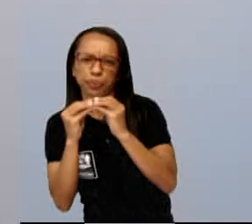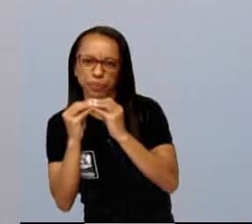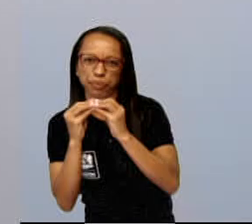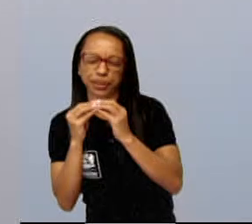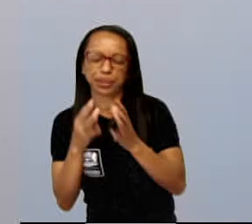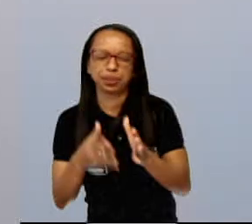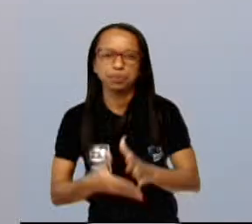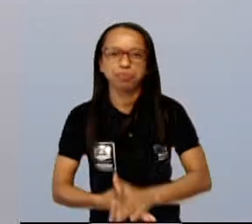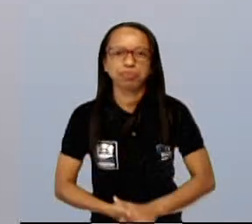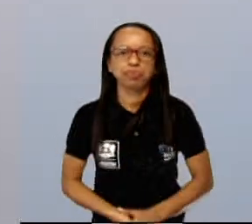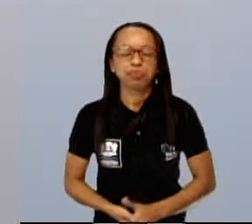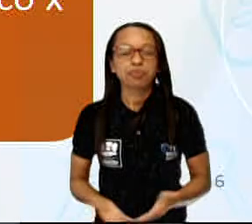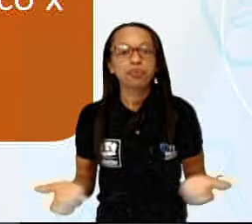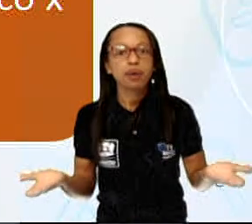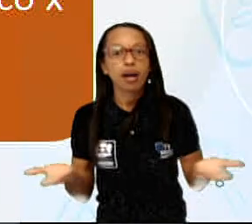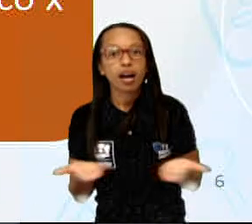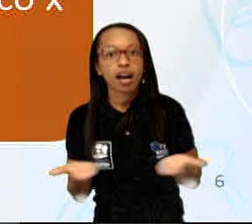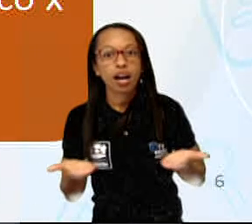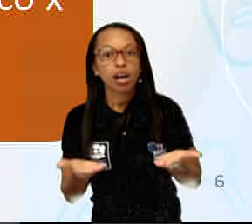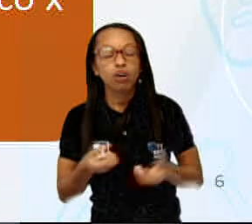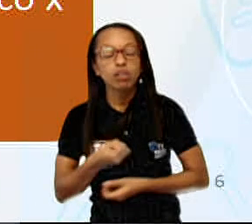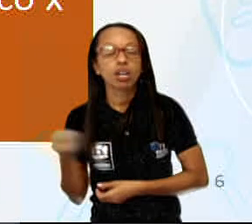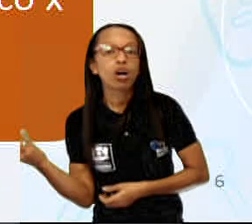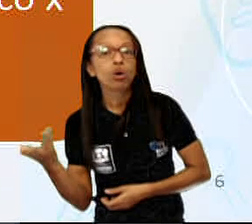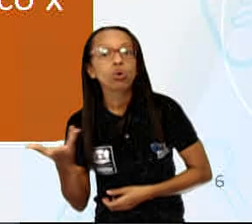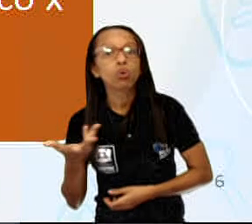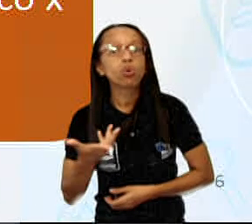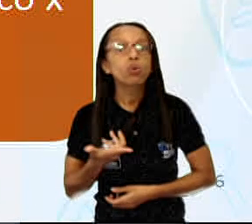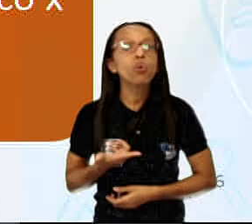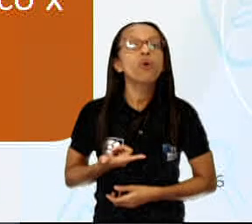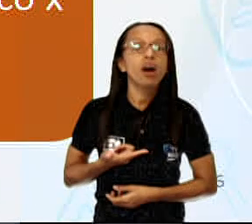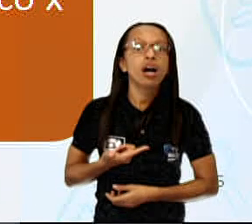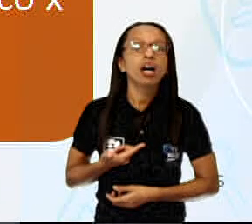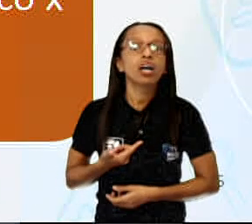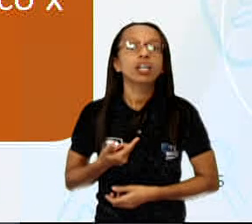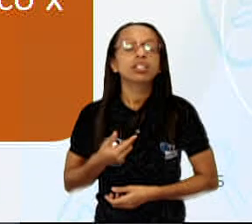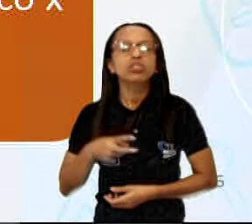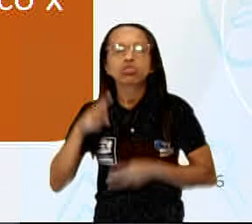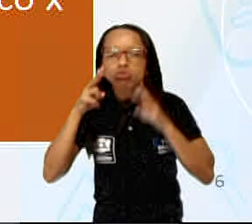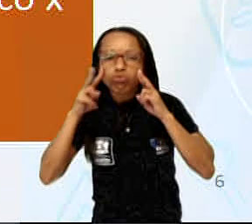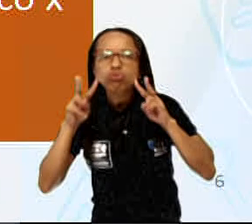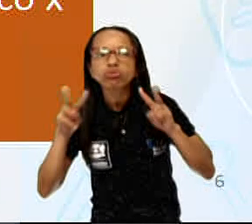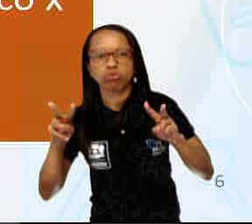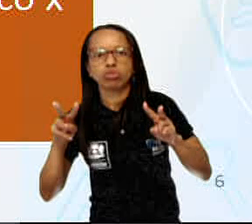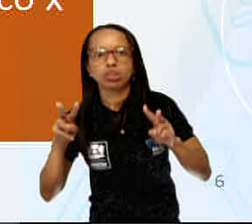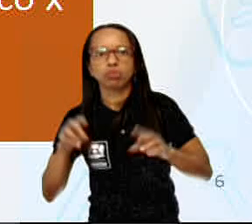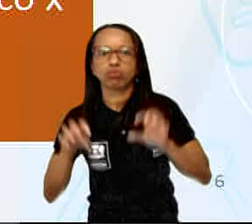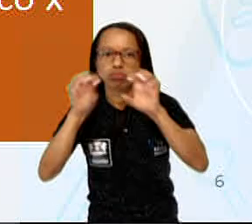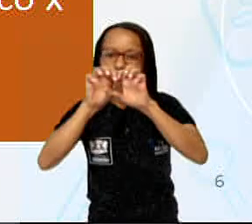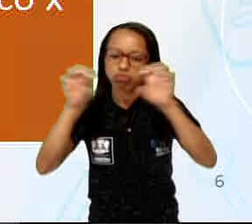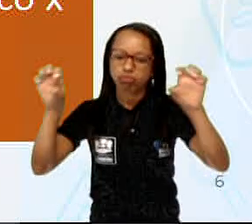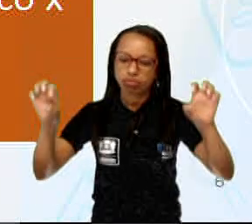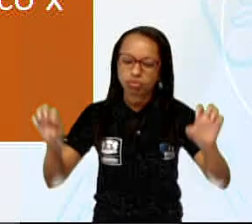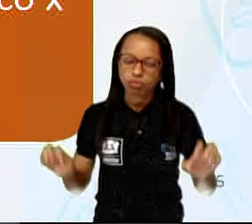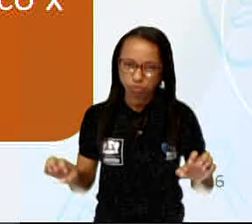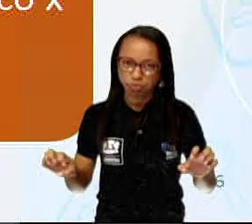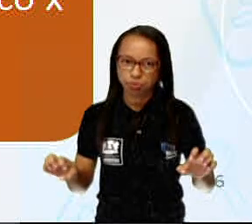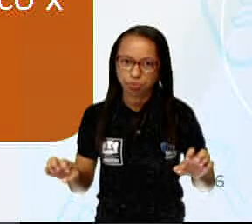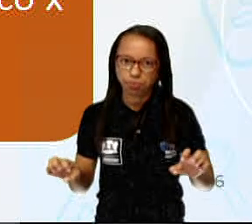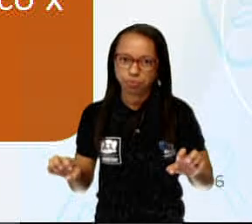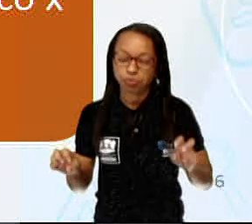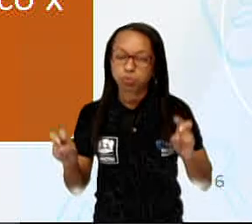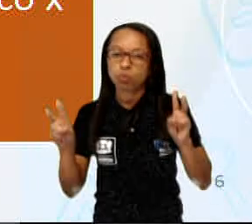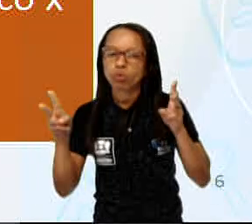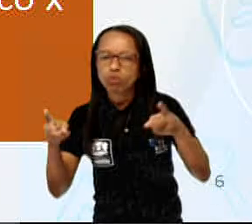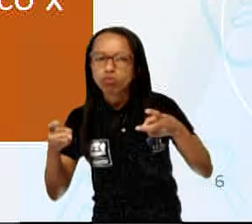Vamos ver agora quais foram os pontos que nós vimos em torno da estrutura? Na estrutura do conto, nós observamos que esse enredo, como